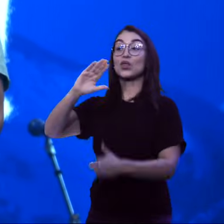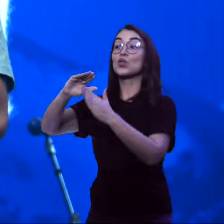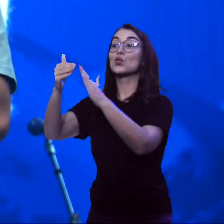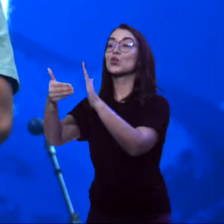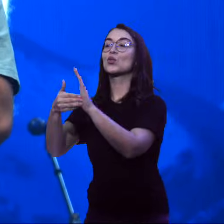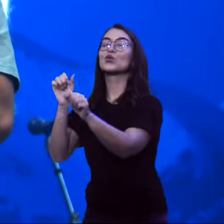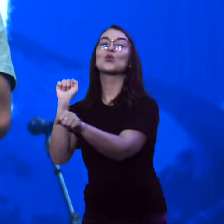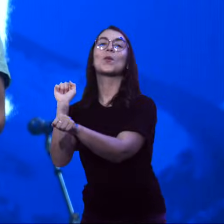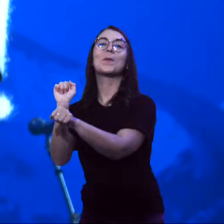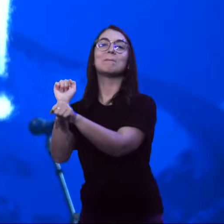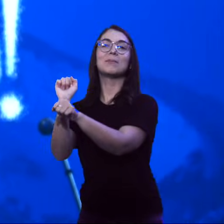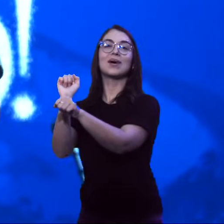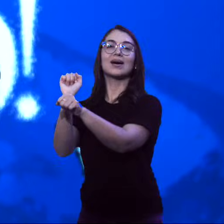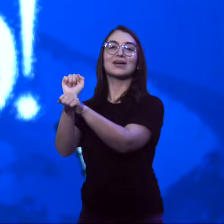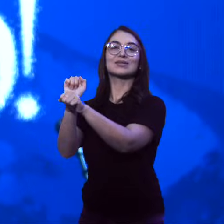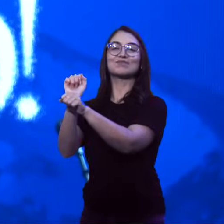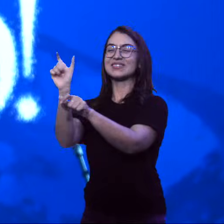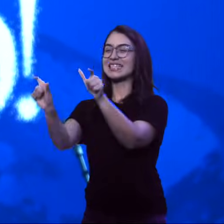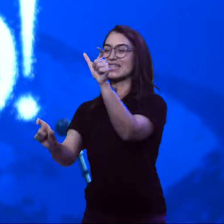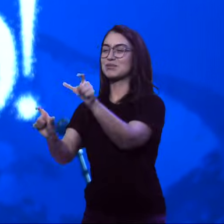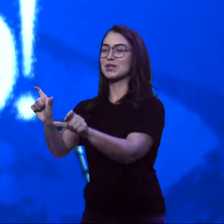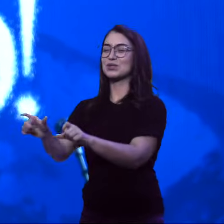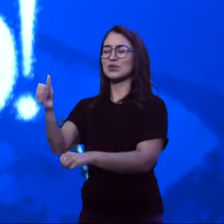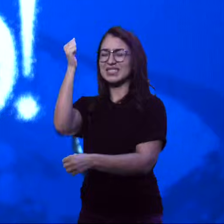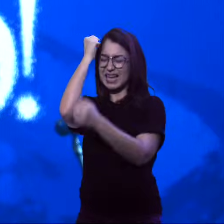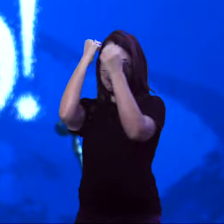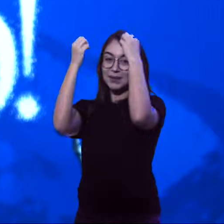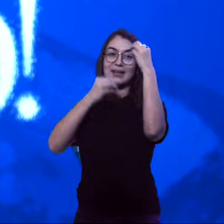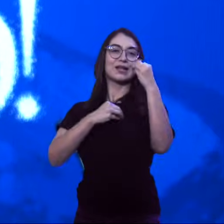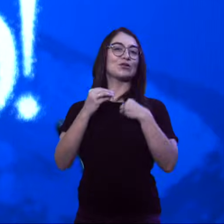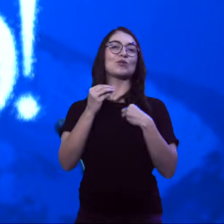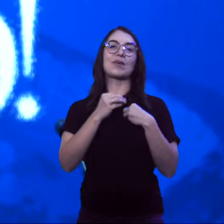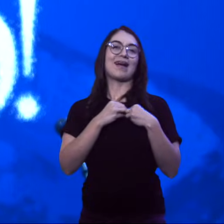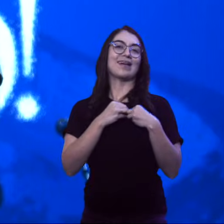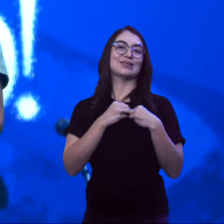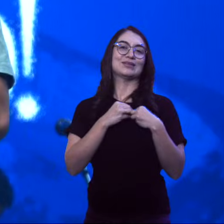as pessoas começarem a se converter sem ele falar nada.